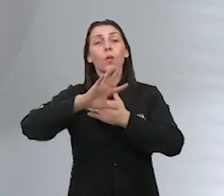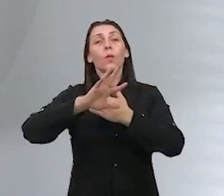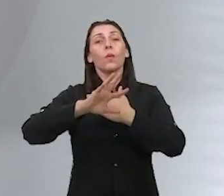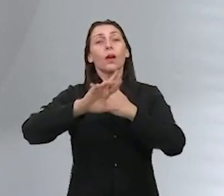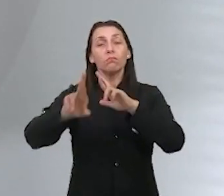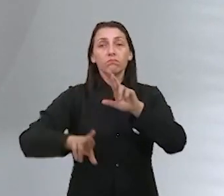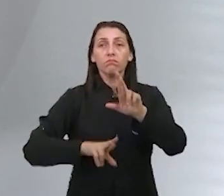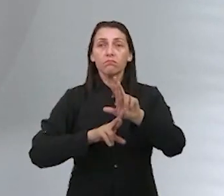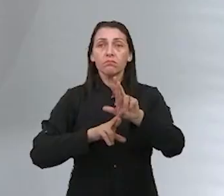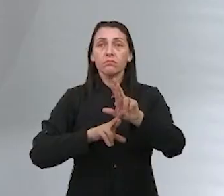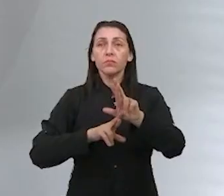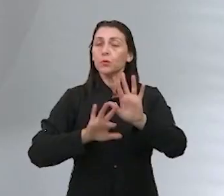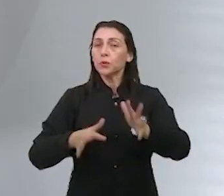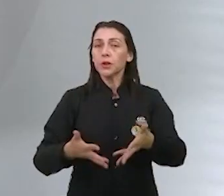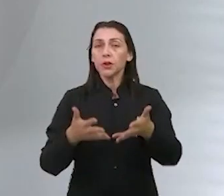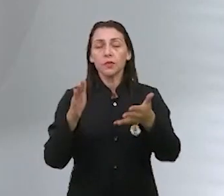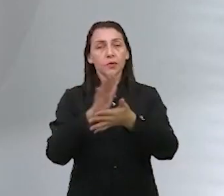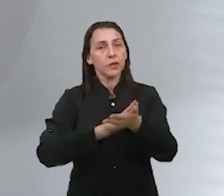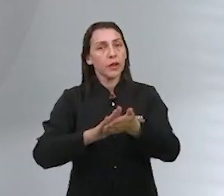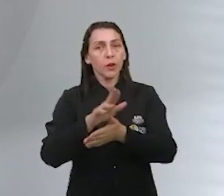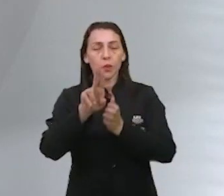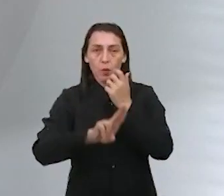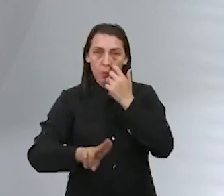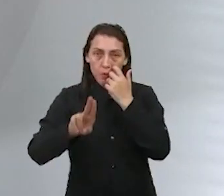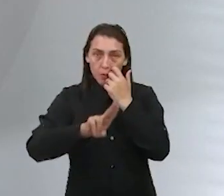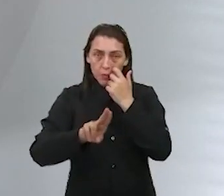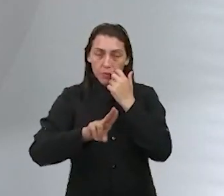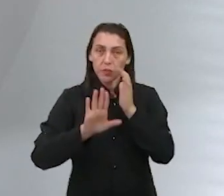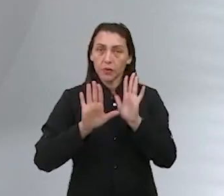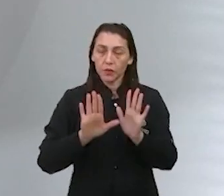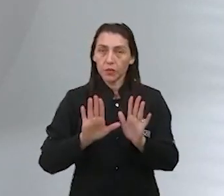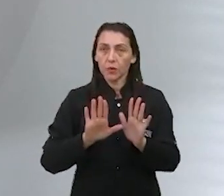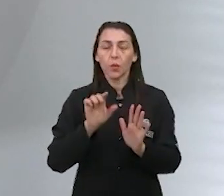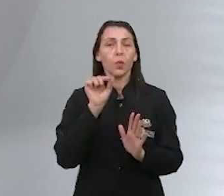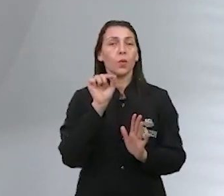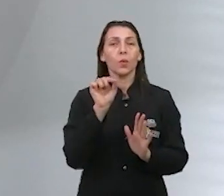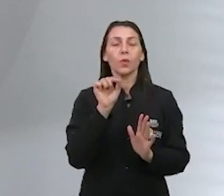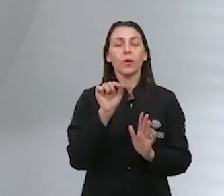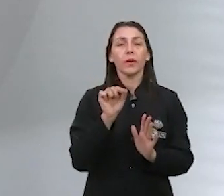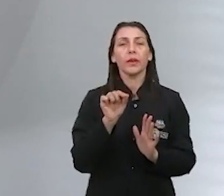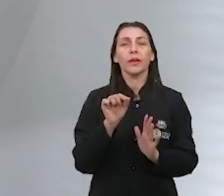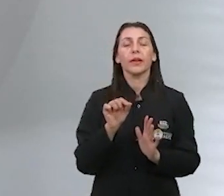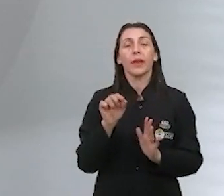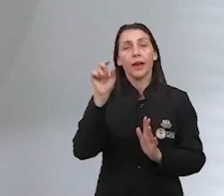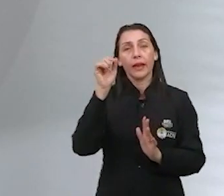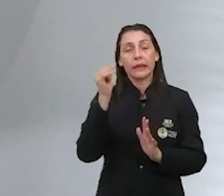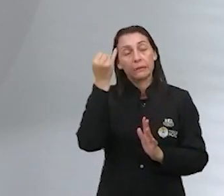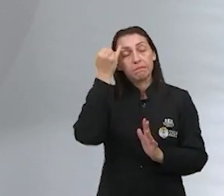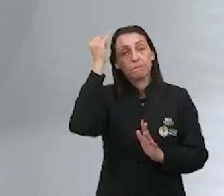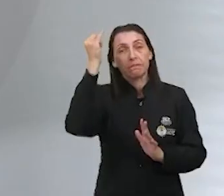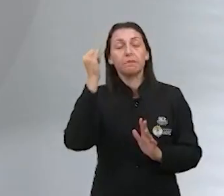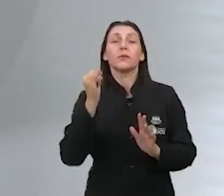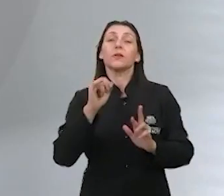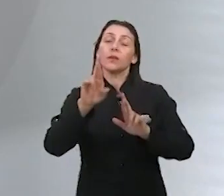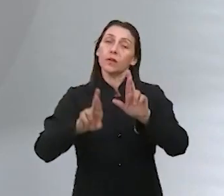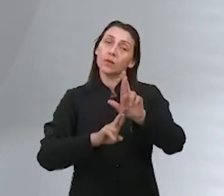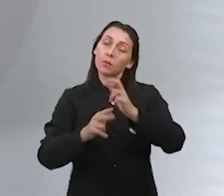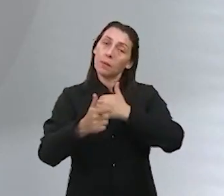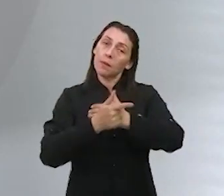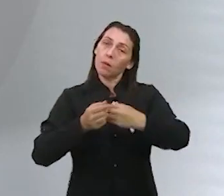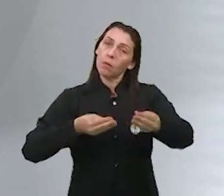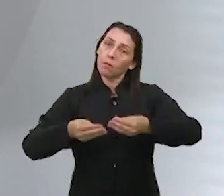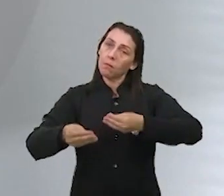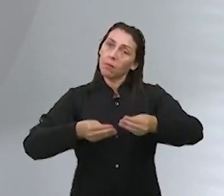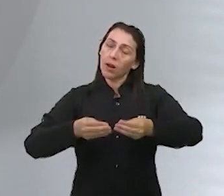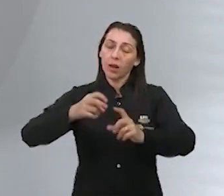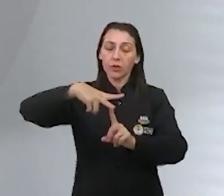isso acaba não incentivando o uso de reciclados, tá? Então o que seria a ideia? Você reciclar o papel, o plástico, né,